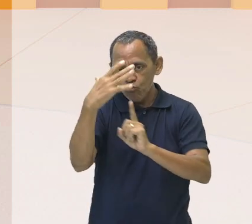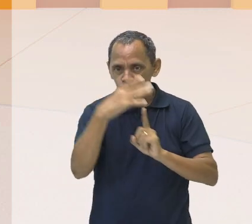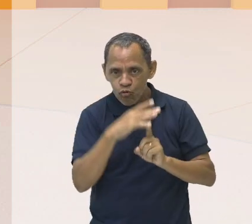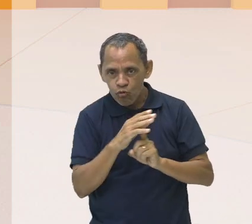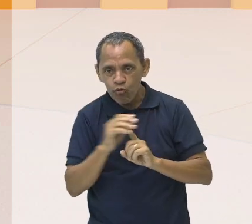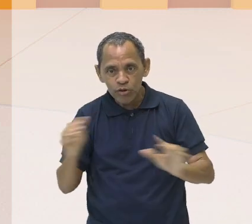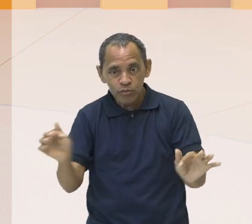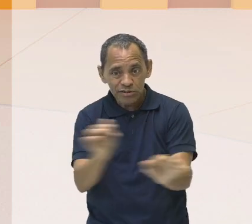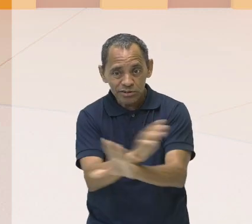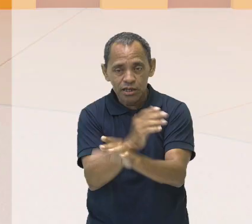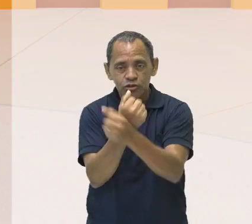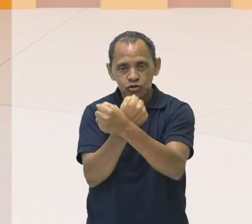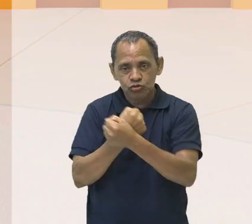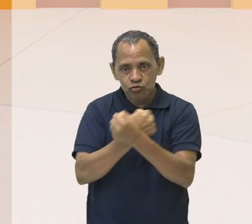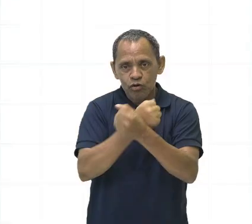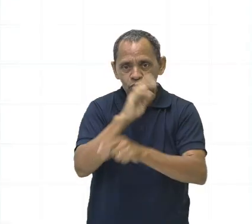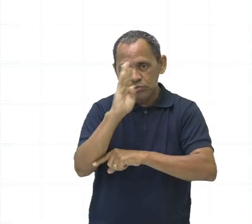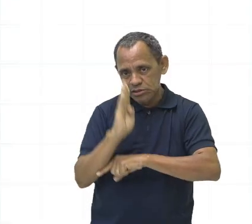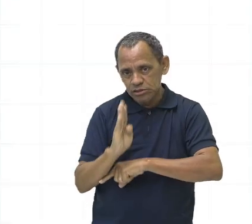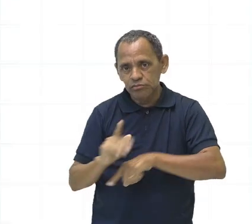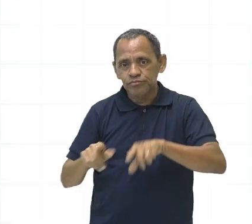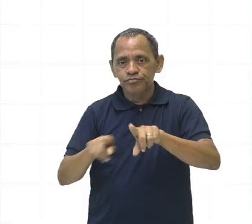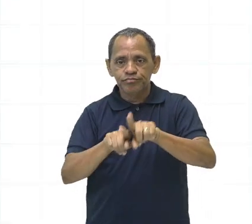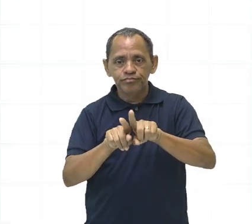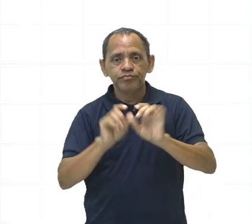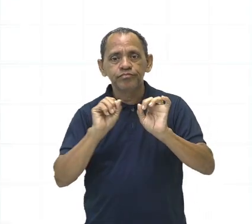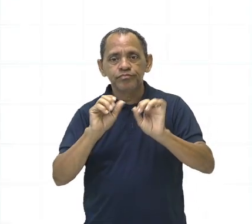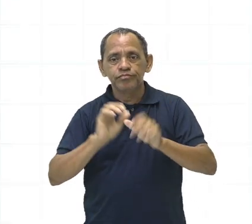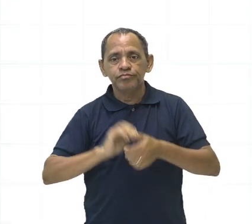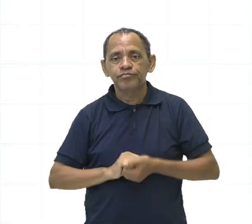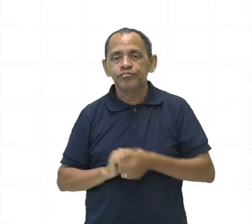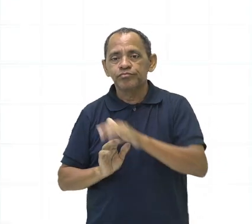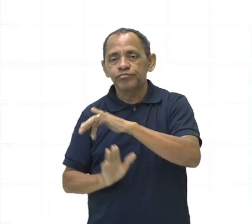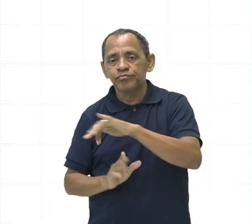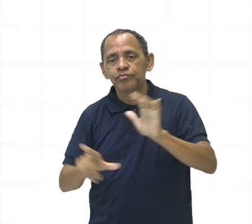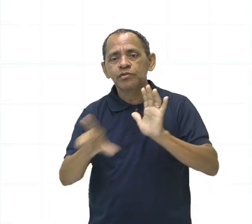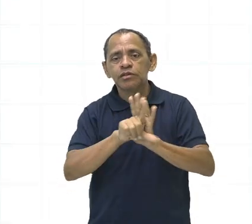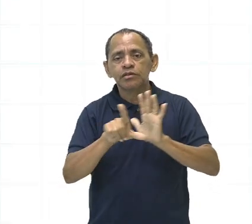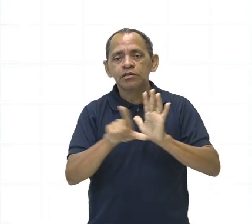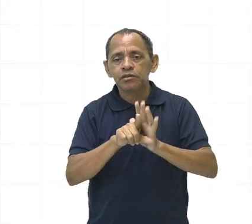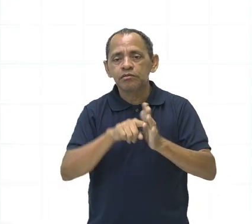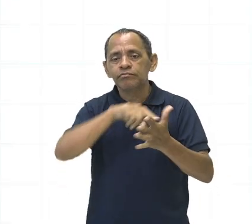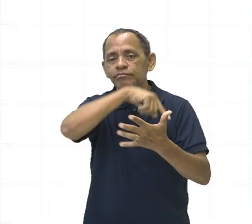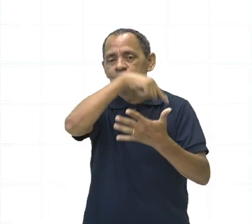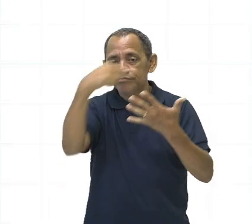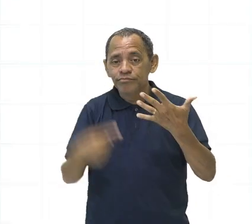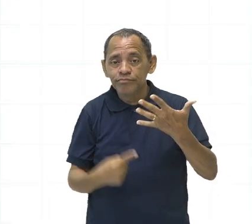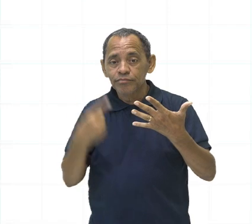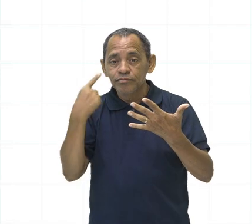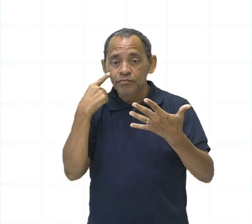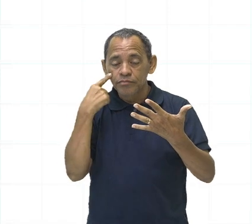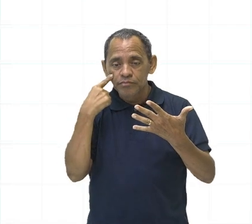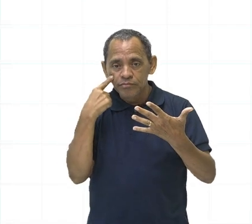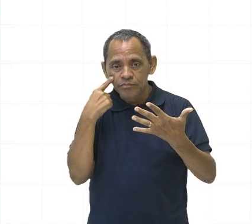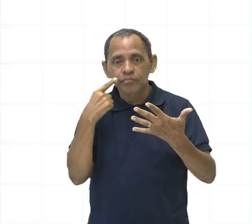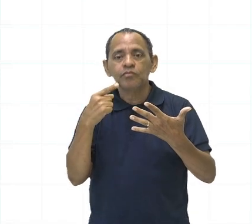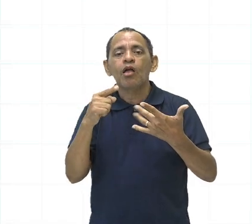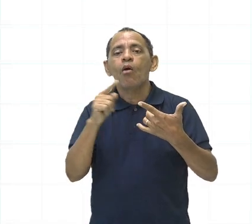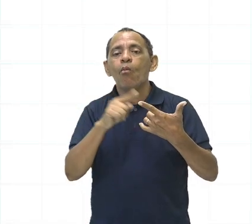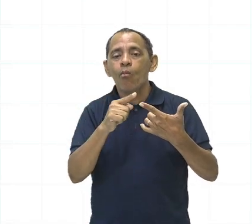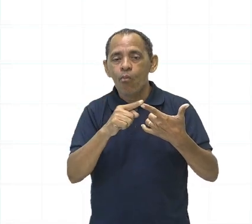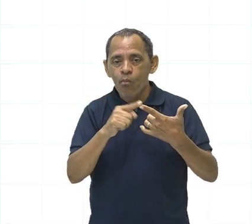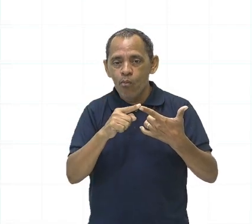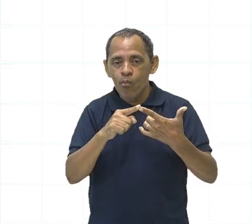com a escravização no Brasil, ok? Leis abolicionistas. Vamos verificar a Lei Bill-Arbiden, a